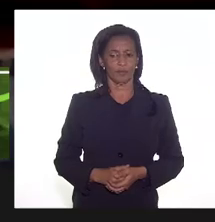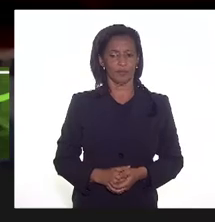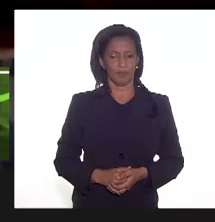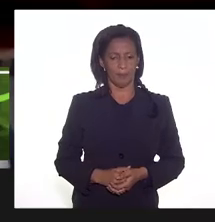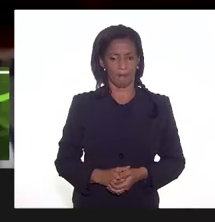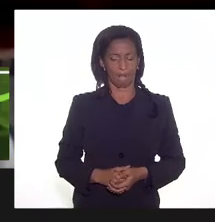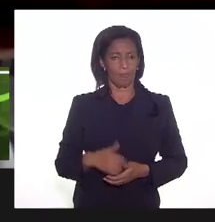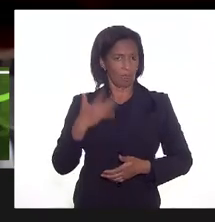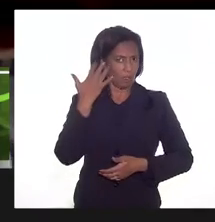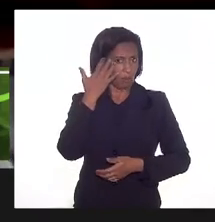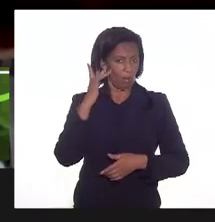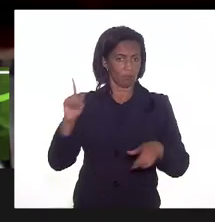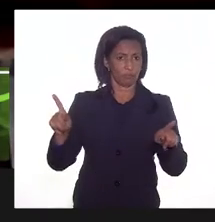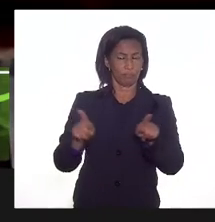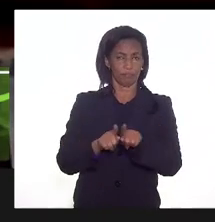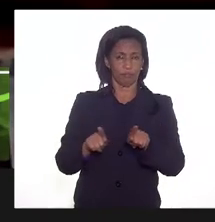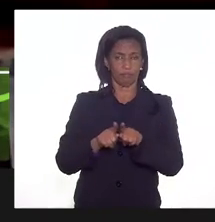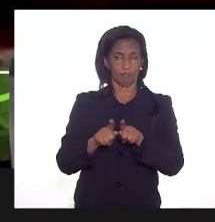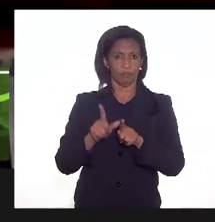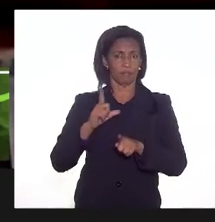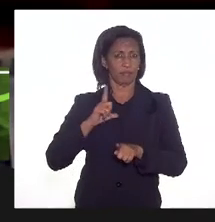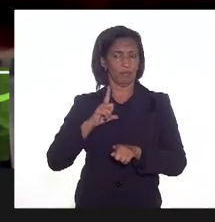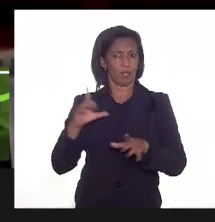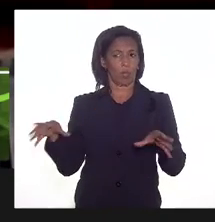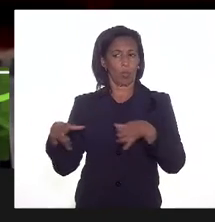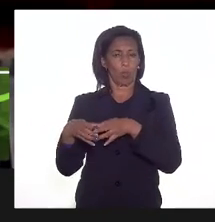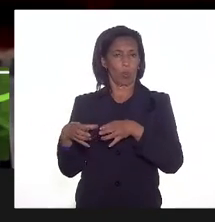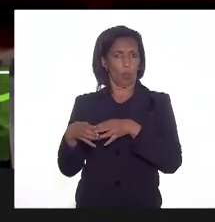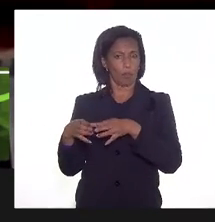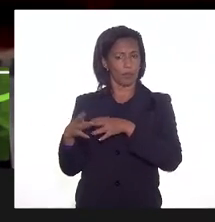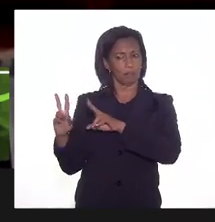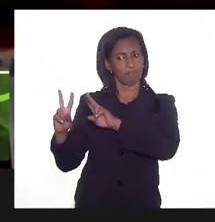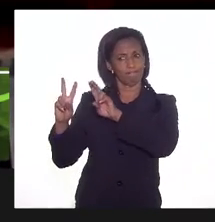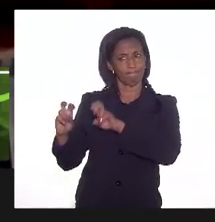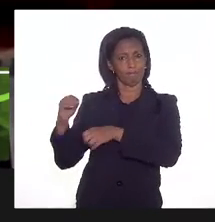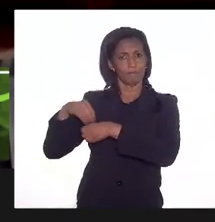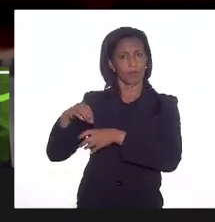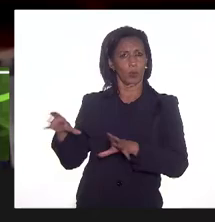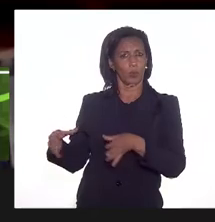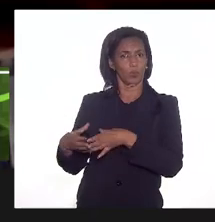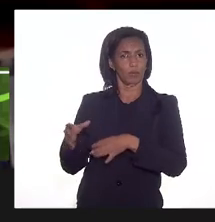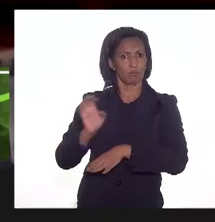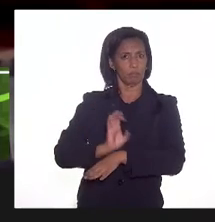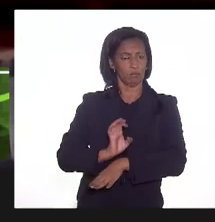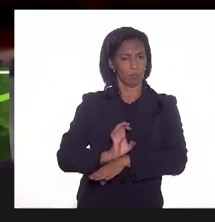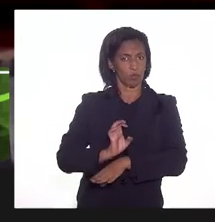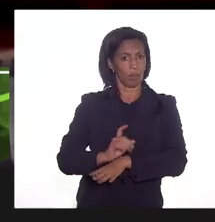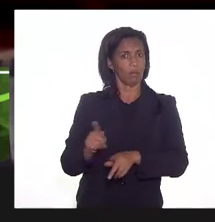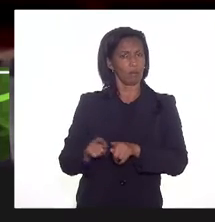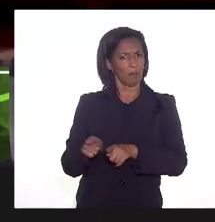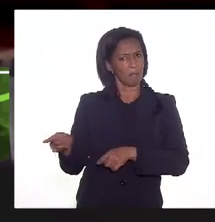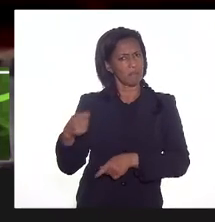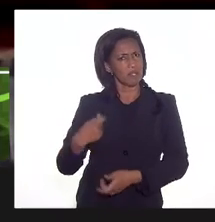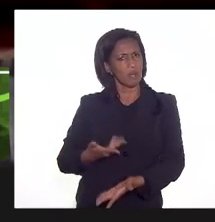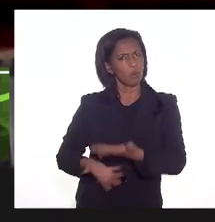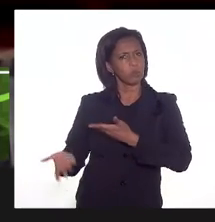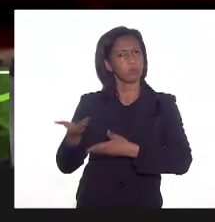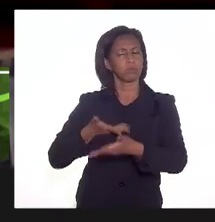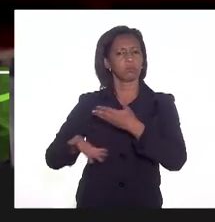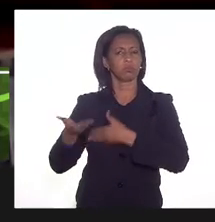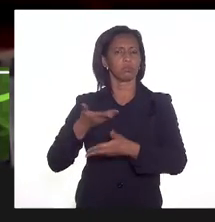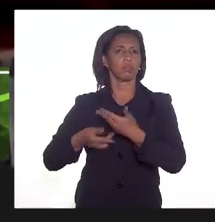e eu acho que também existindo uma comissão temática dentro do conselho estadual acho que é fundamental também que ela participe